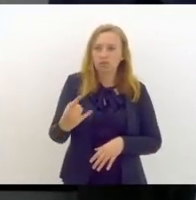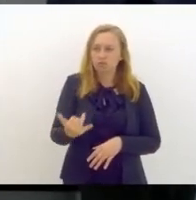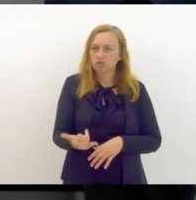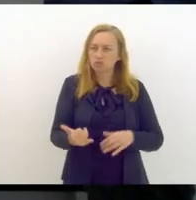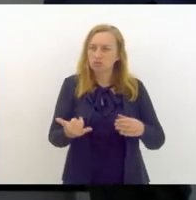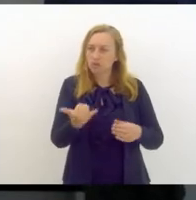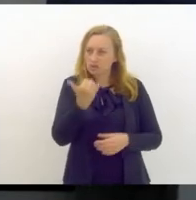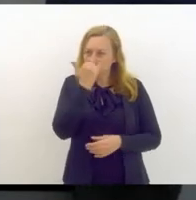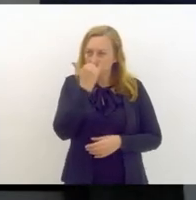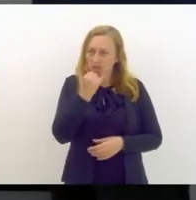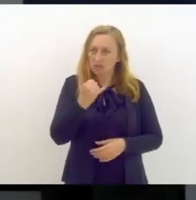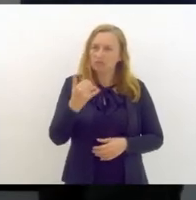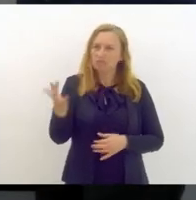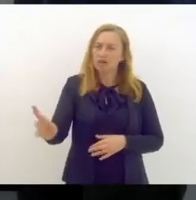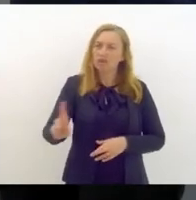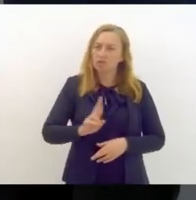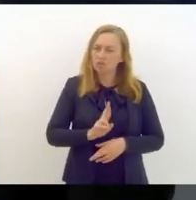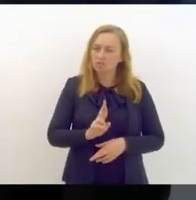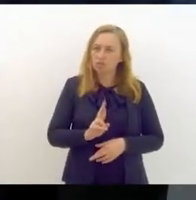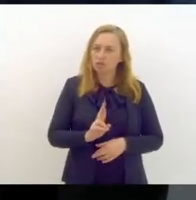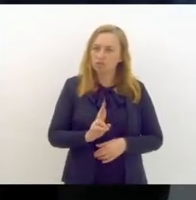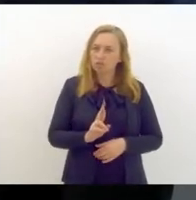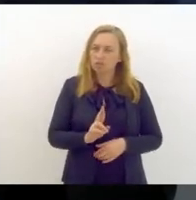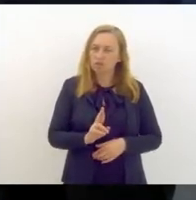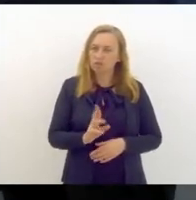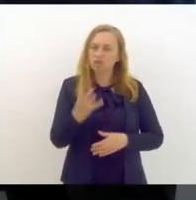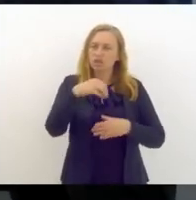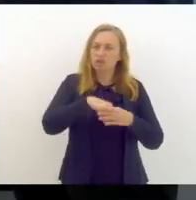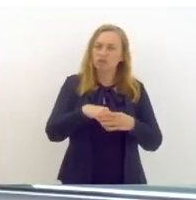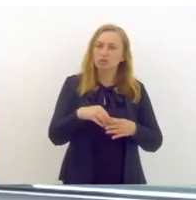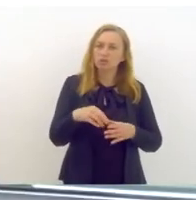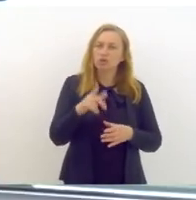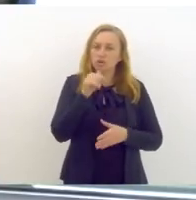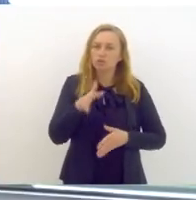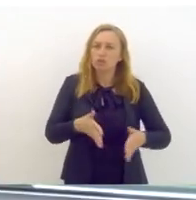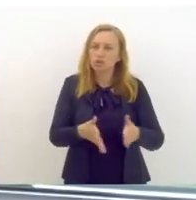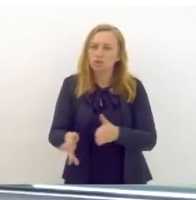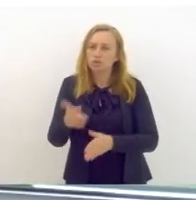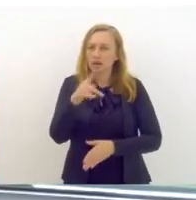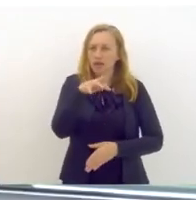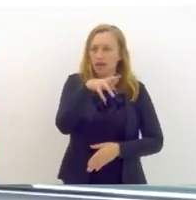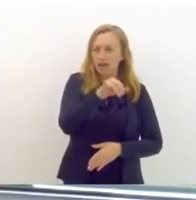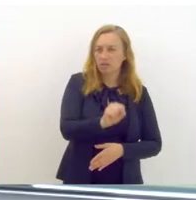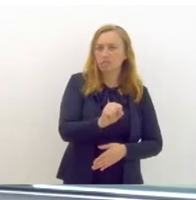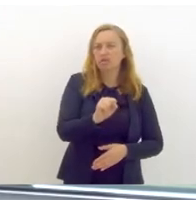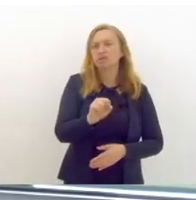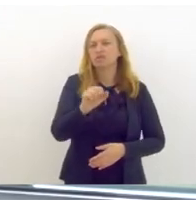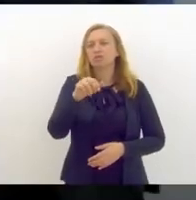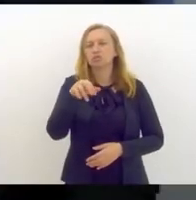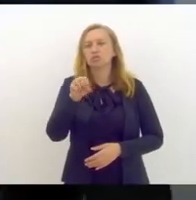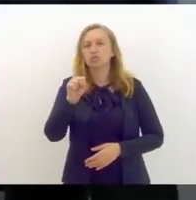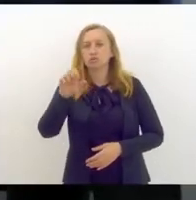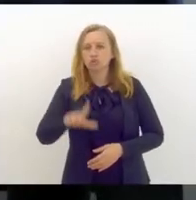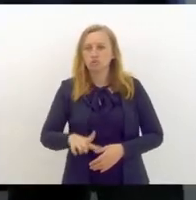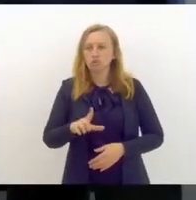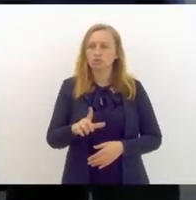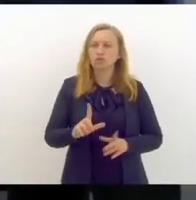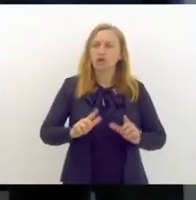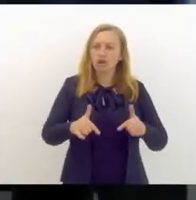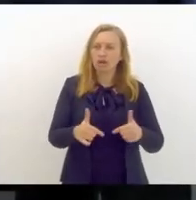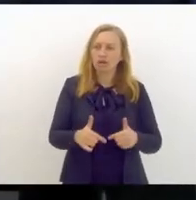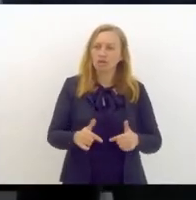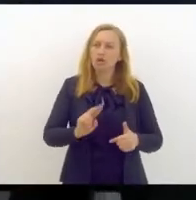vai responder para a gente que a ação de repovoamento dentro do Rio Paraíba do Sul funciona, ou ele vai responder para a gente que esse é um